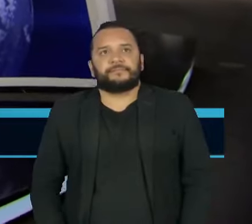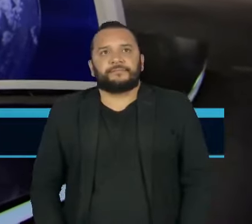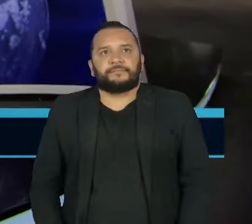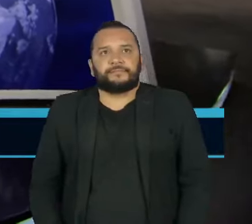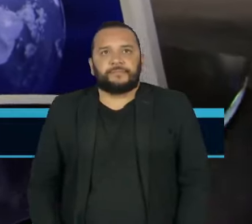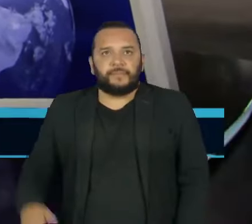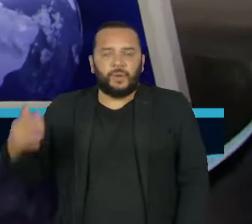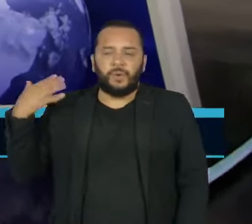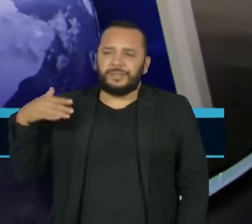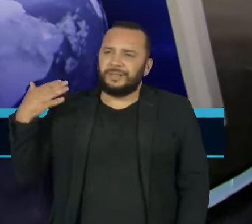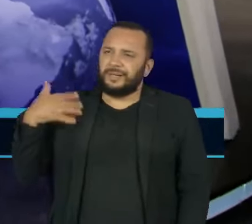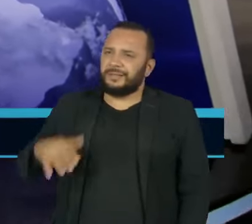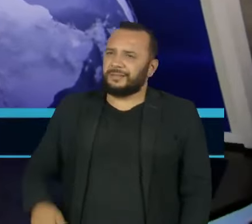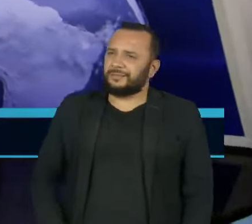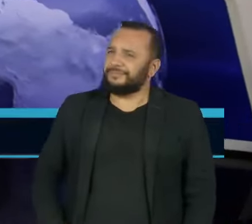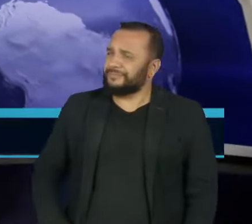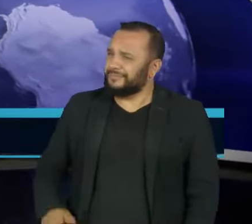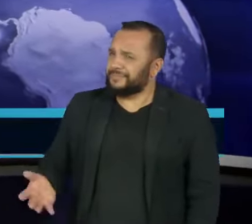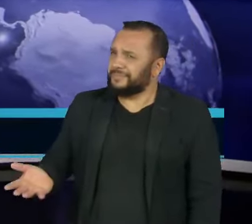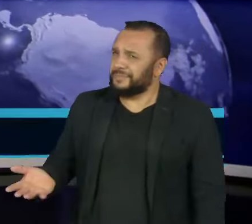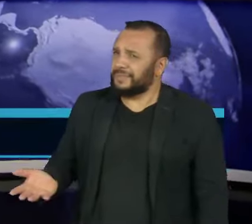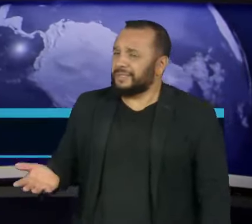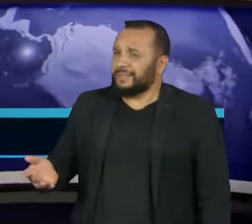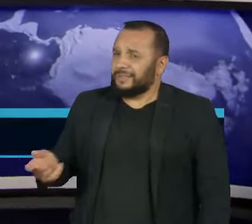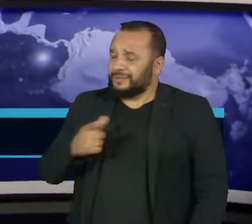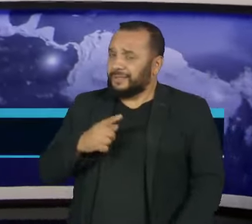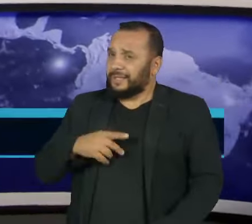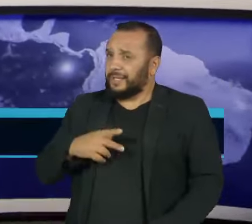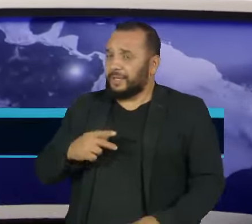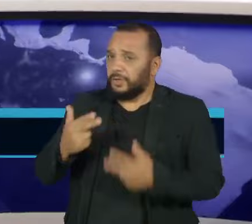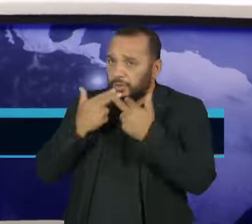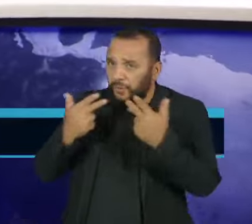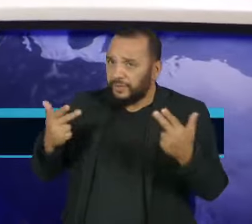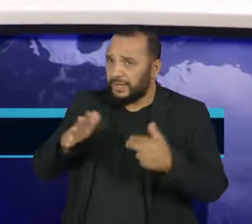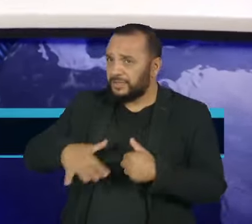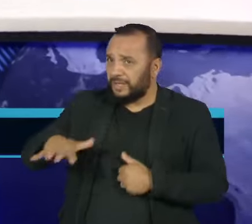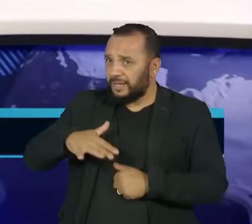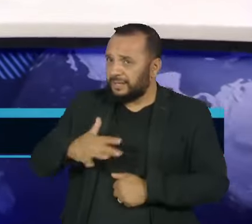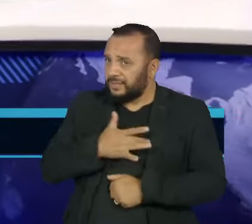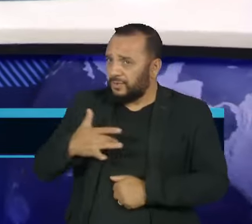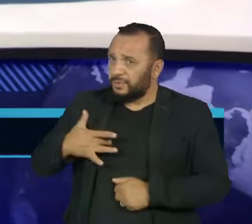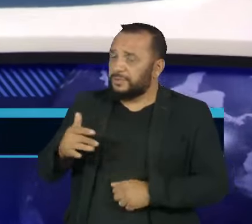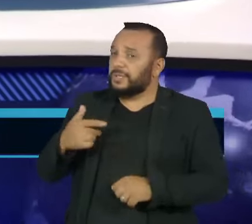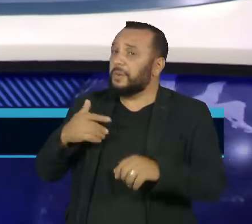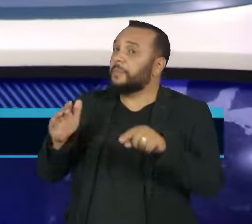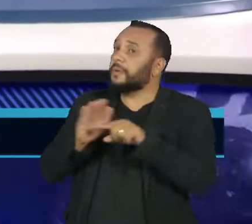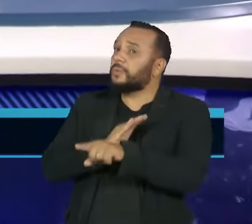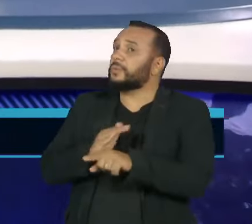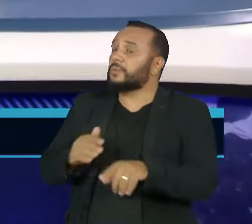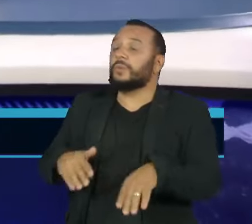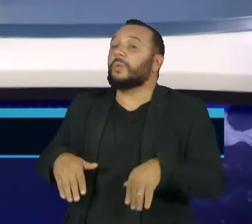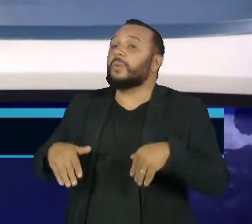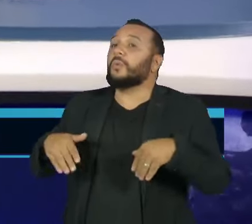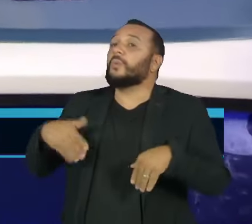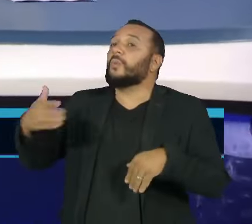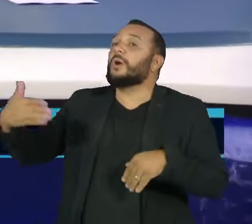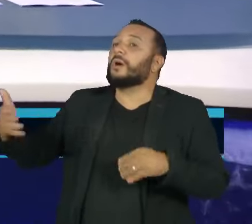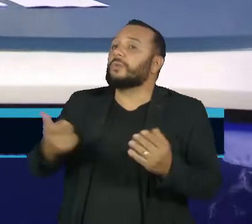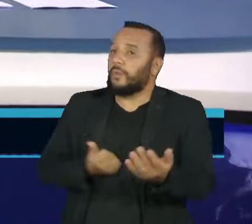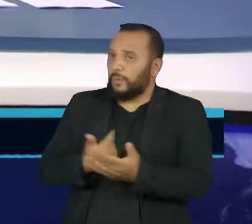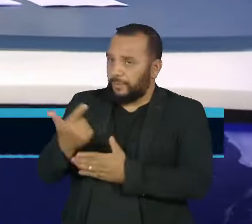Dora Rosana qu promissora eu sempre quando surgem novidades na área de saúde eu pergunto aquela questão básica Quando é que nós vamos comprar na